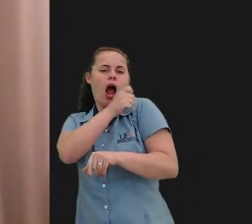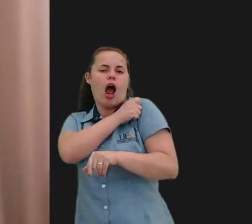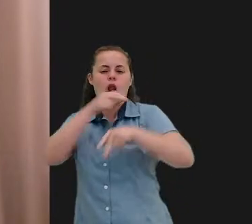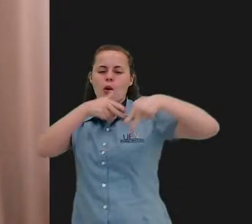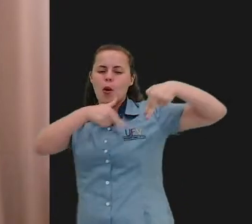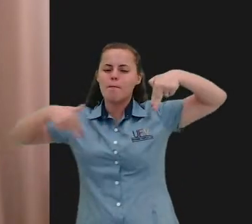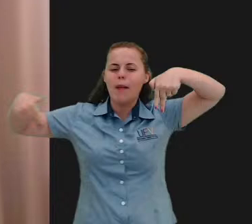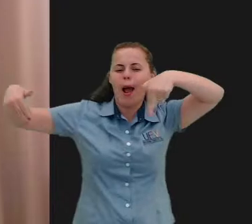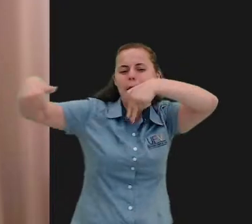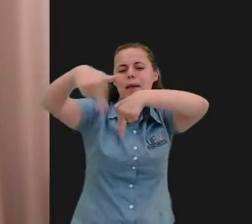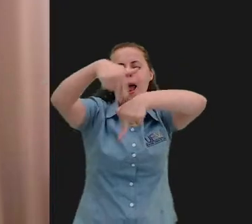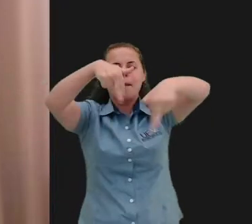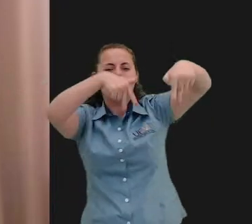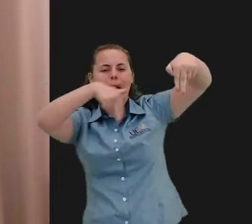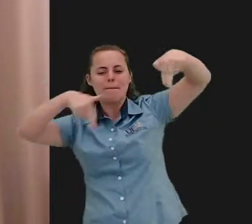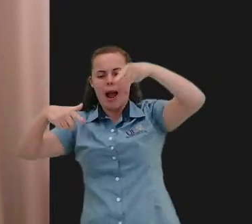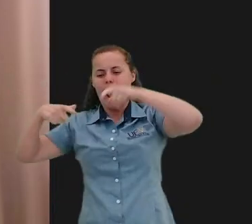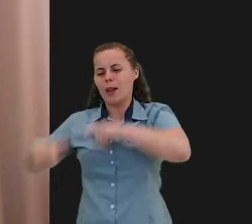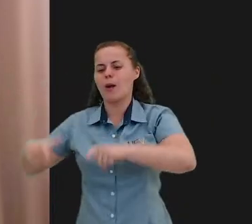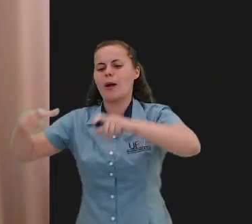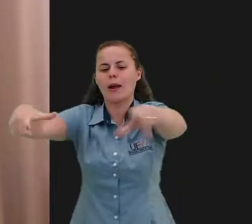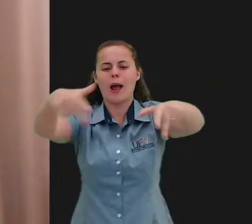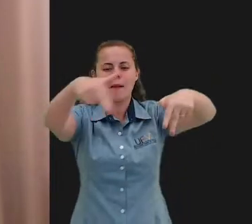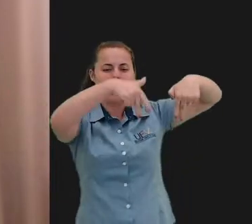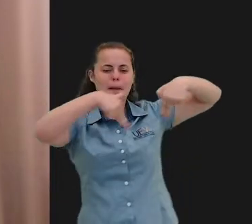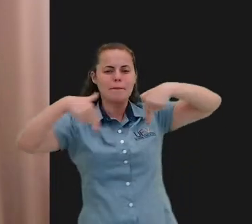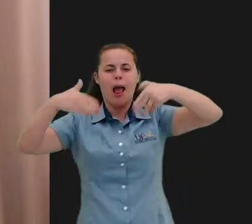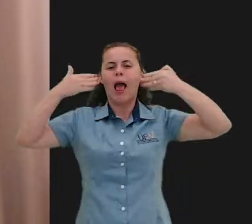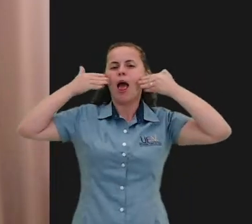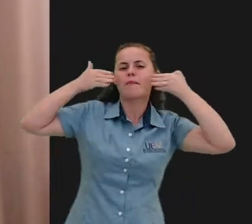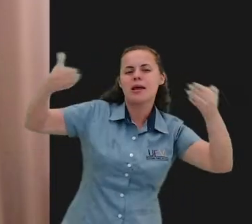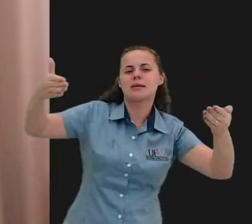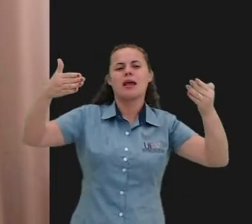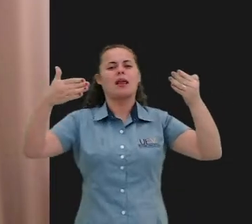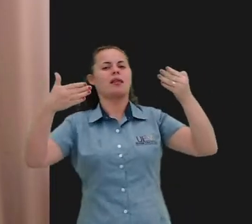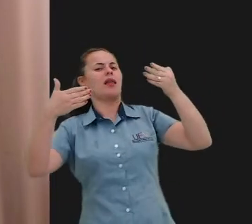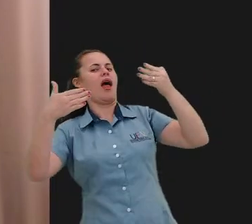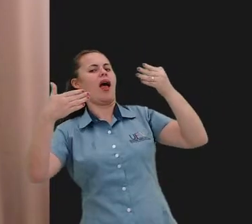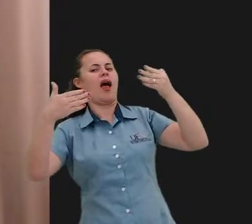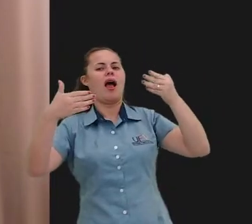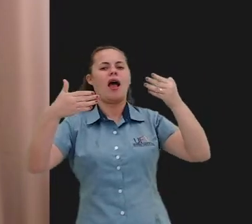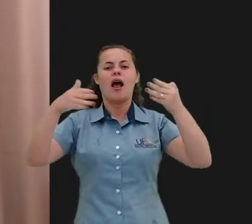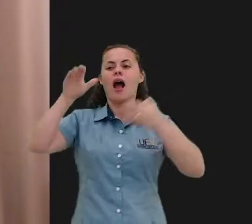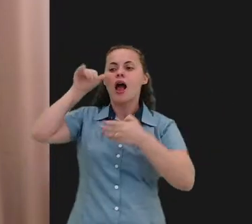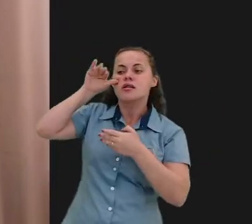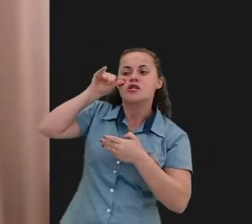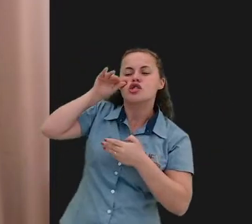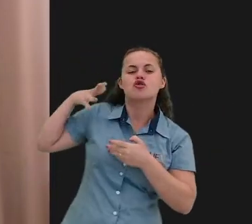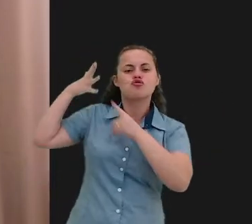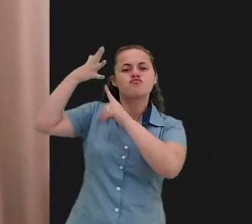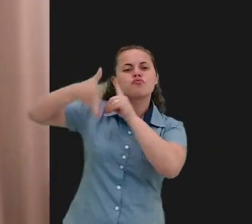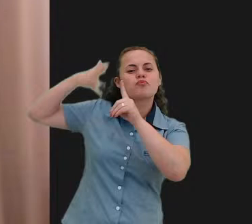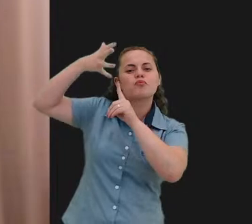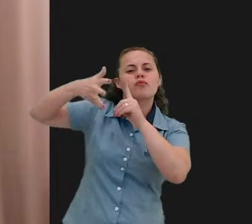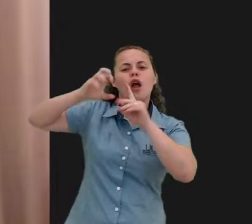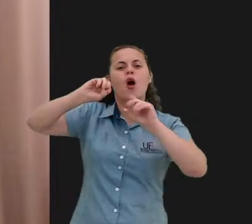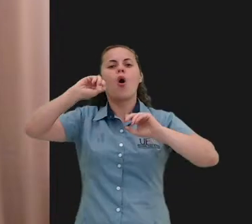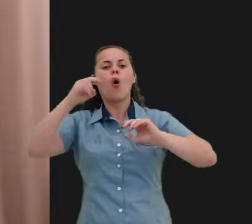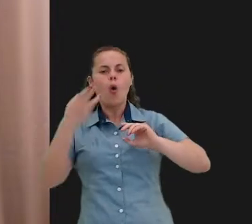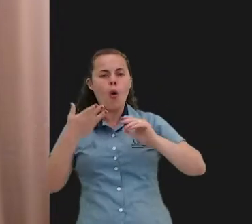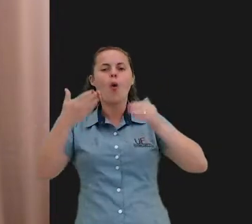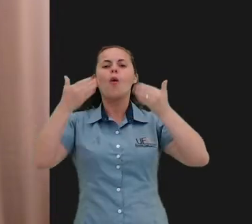os diferentes locais, seja para apresentar trabalhos, assistir às palestras ou apresentação de trabalho